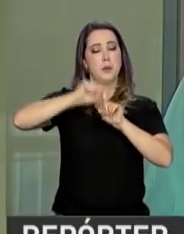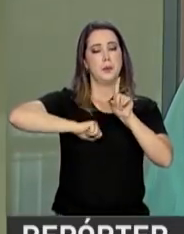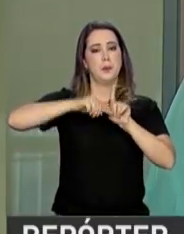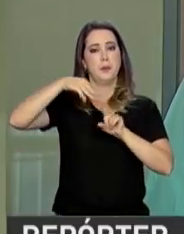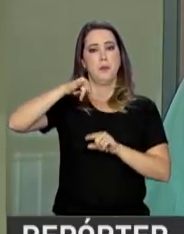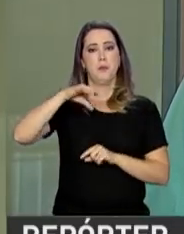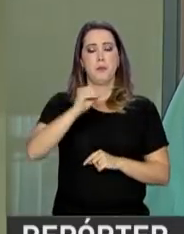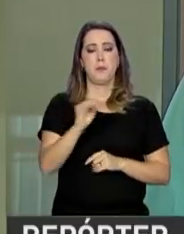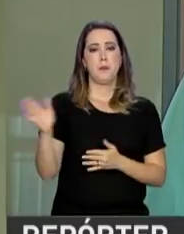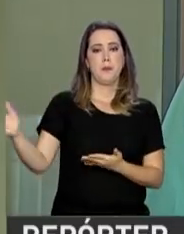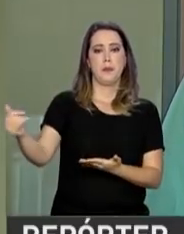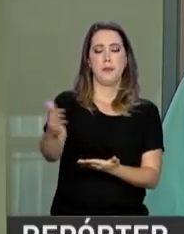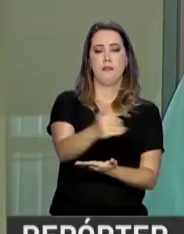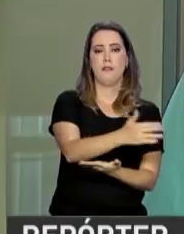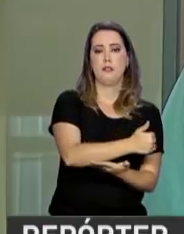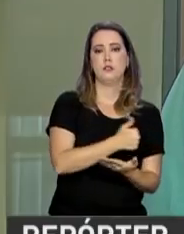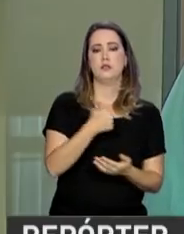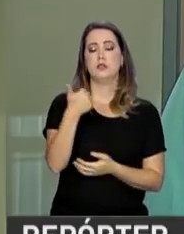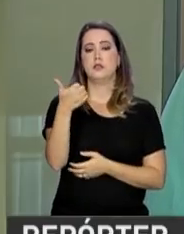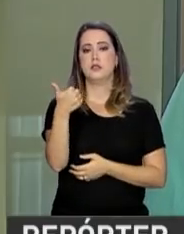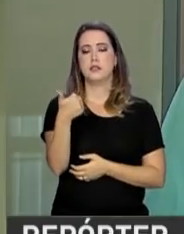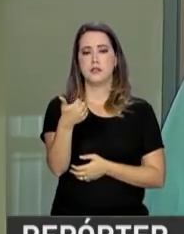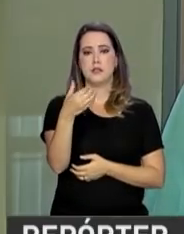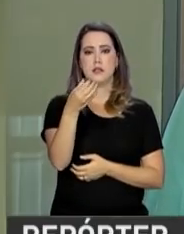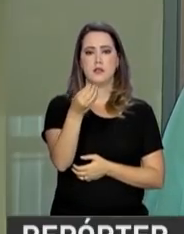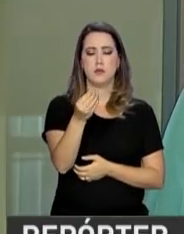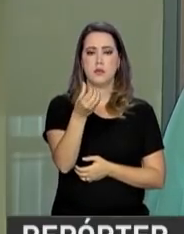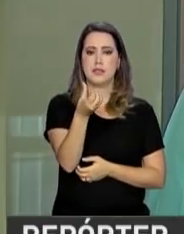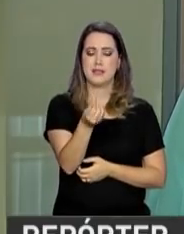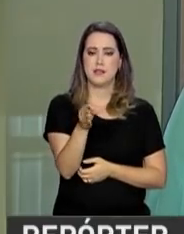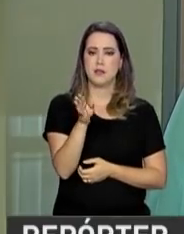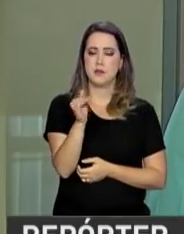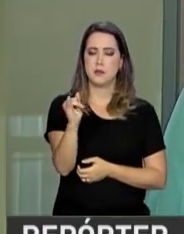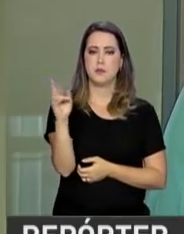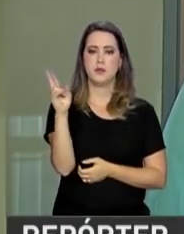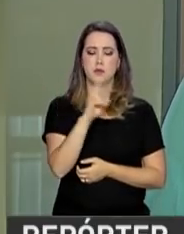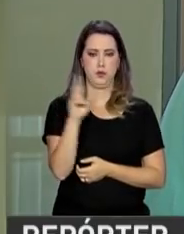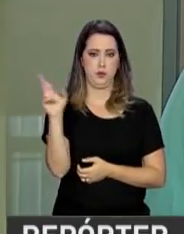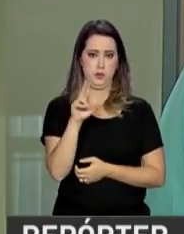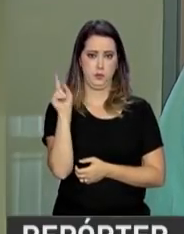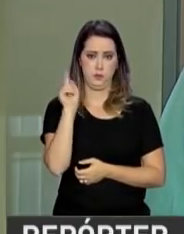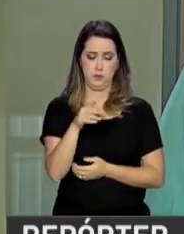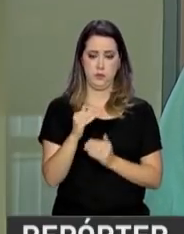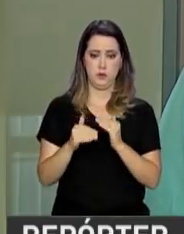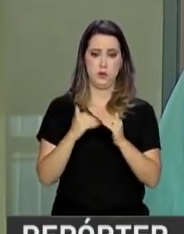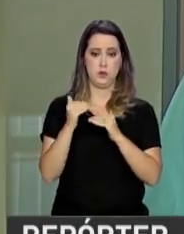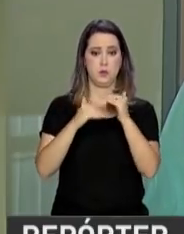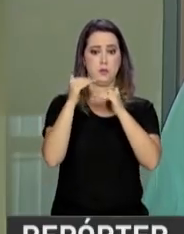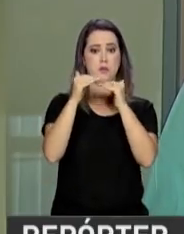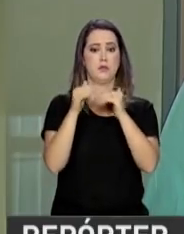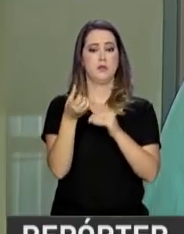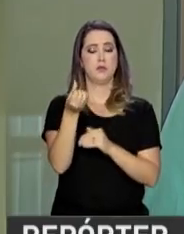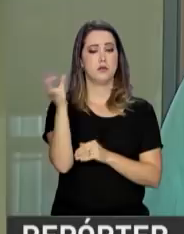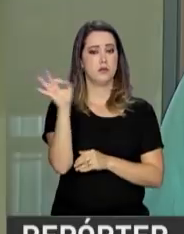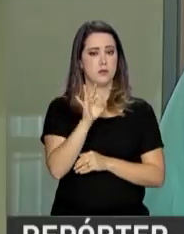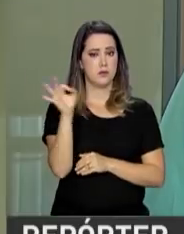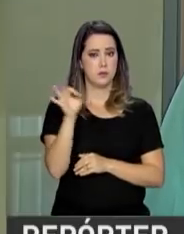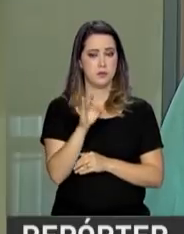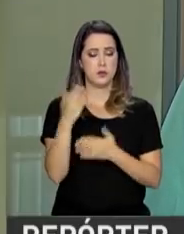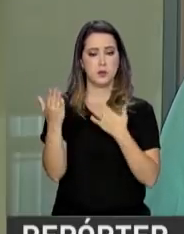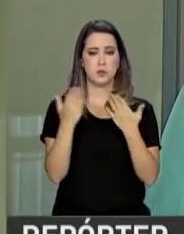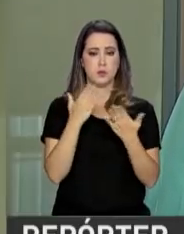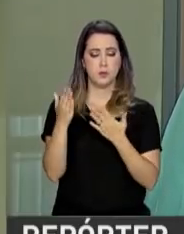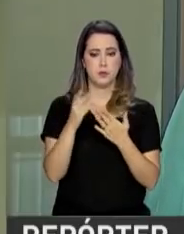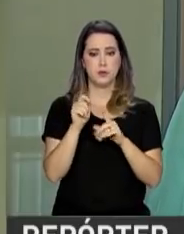exato e 106 bilhões e 192 milhões de reais uma alta de quase 6% em